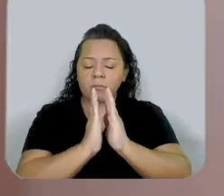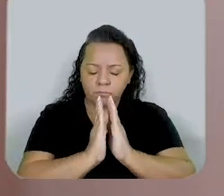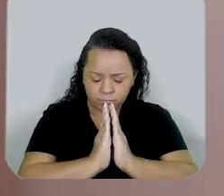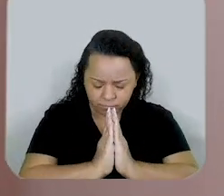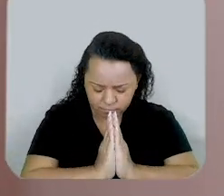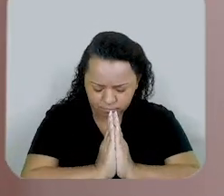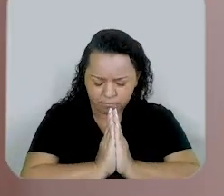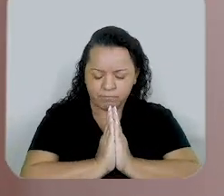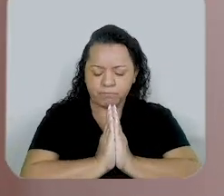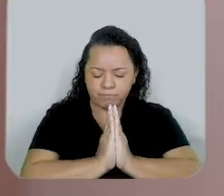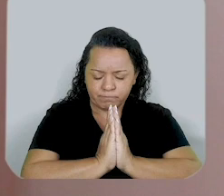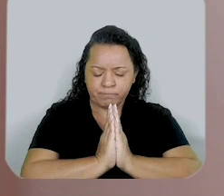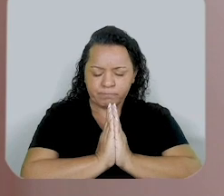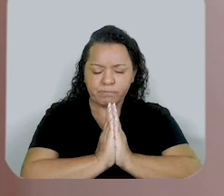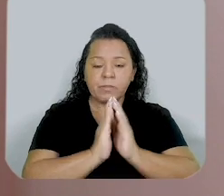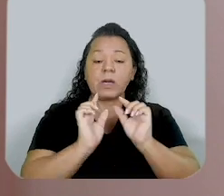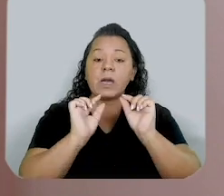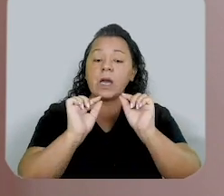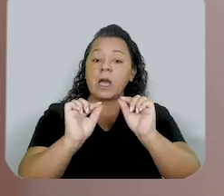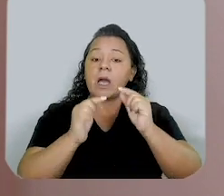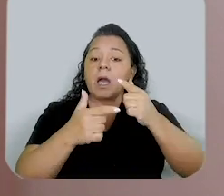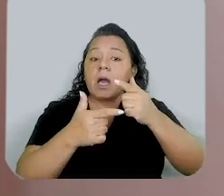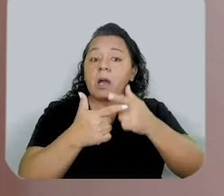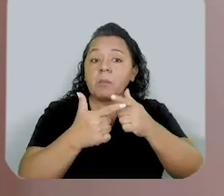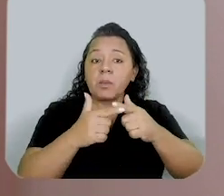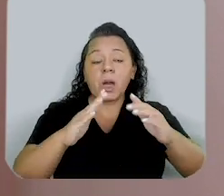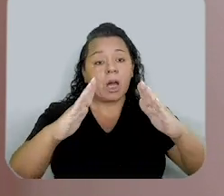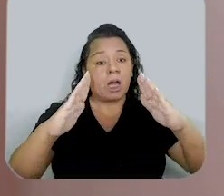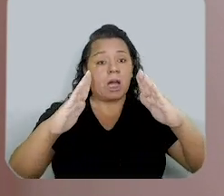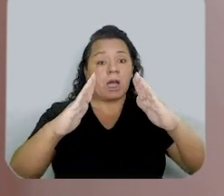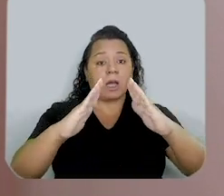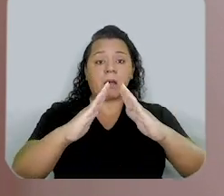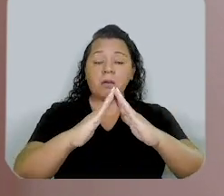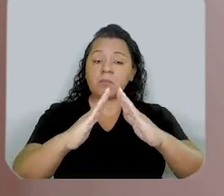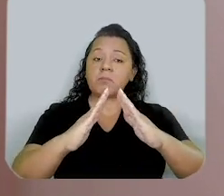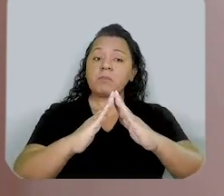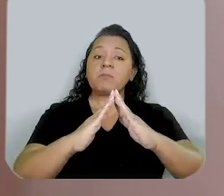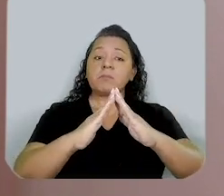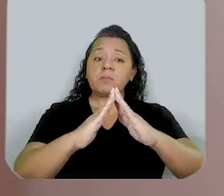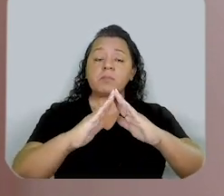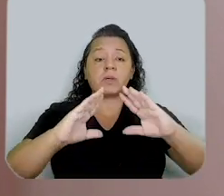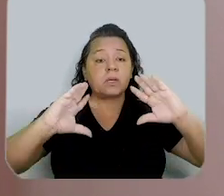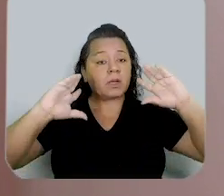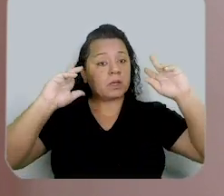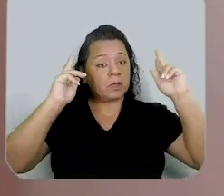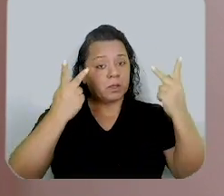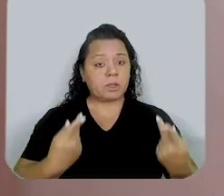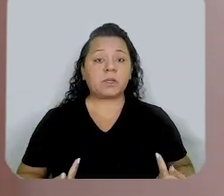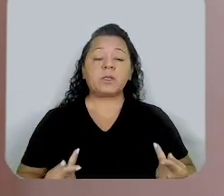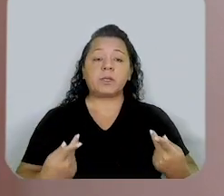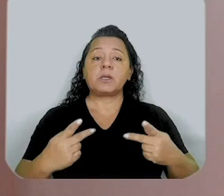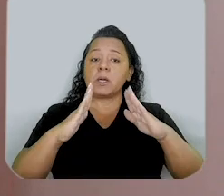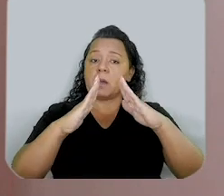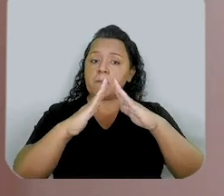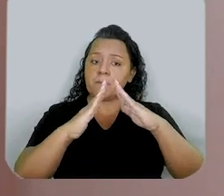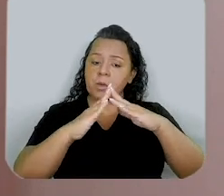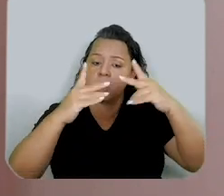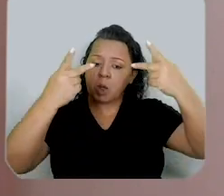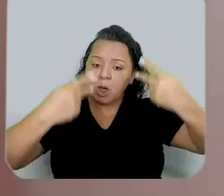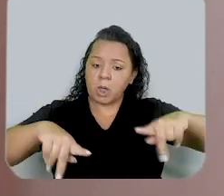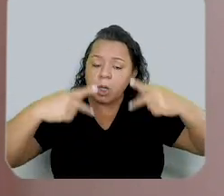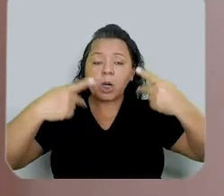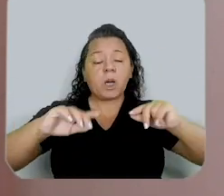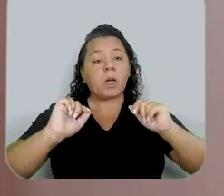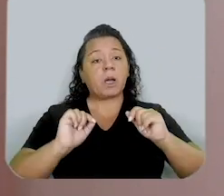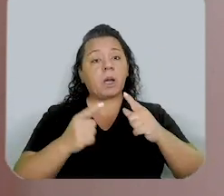ocidental, né? É no sentido de que é casa desses seres humanos que habitam no outro domínio. Porque